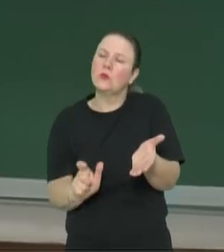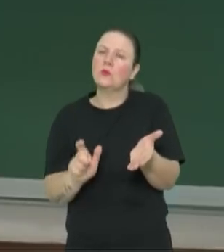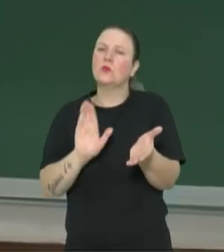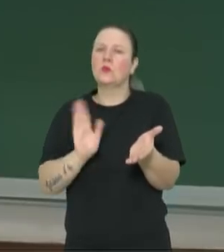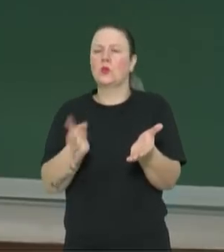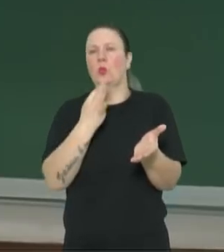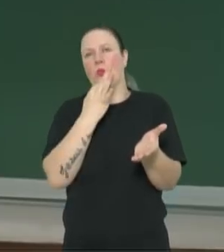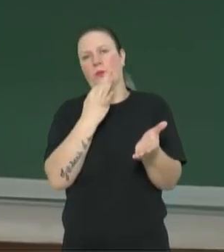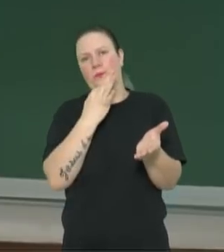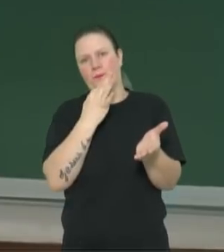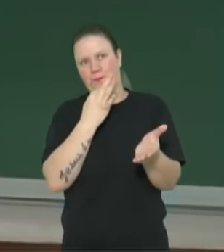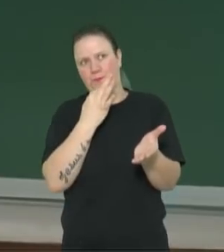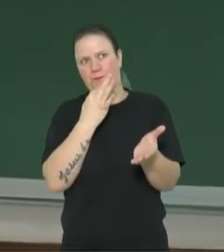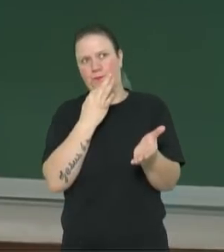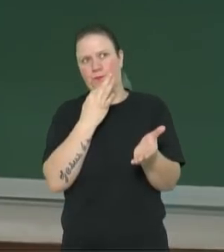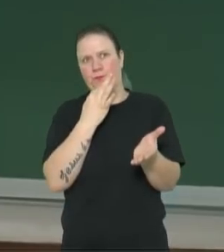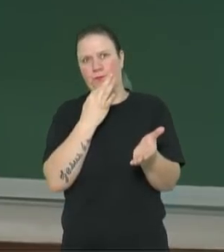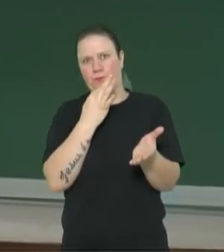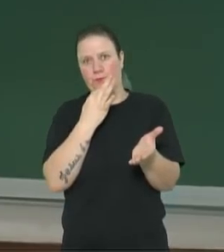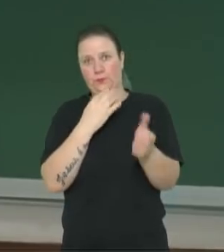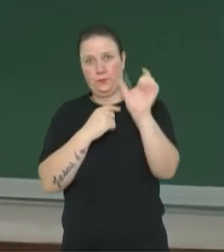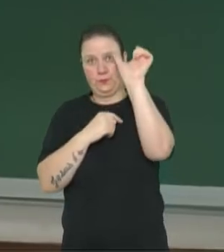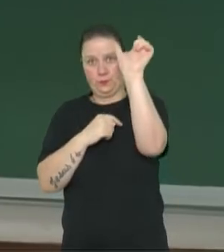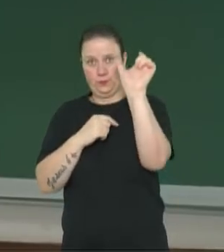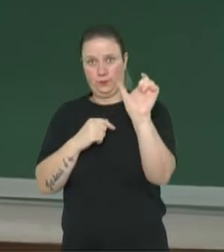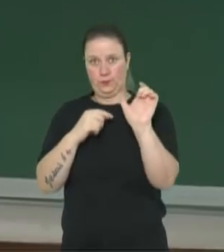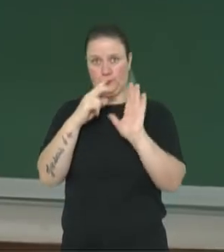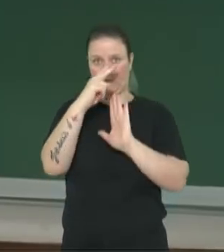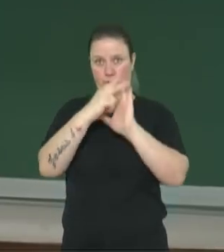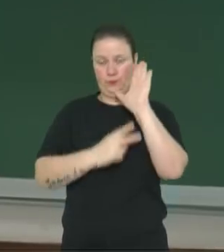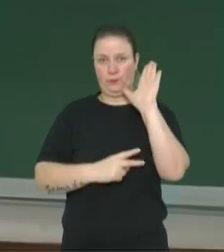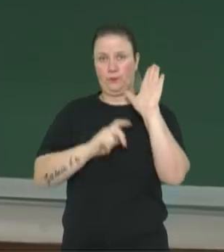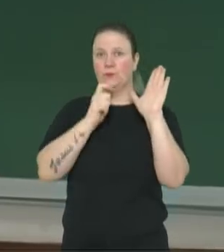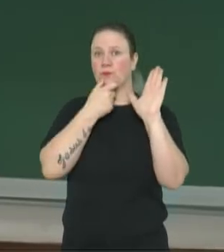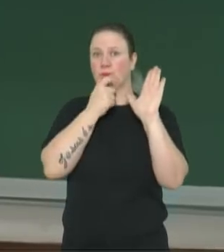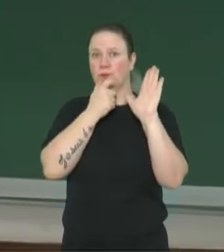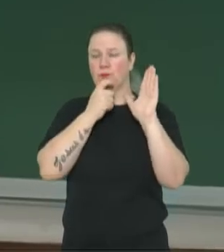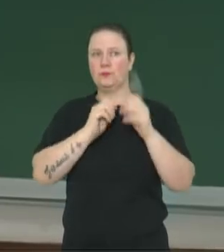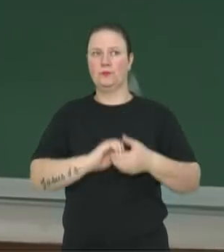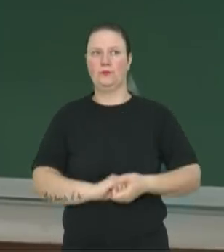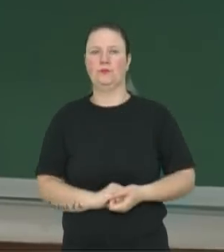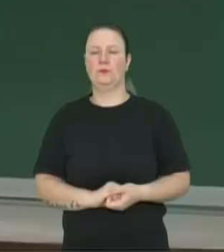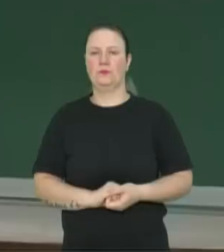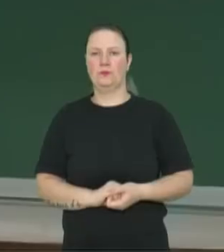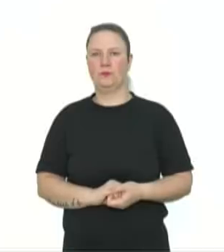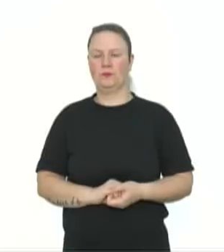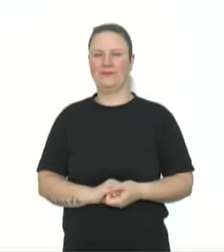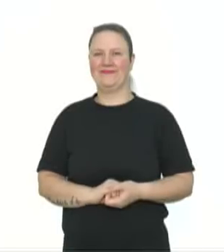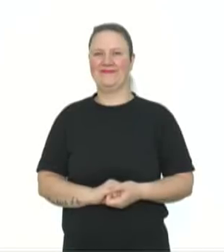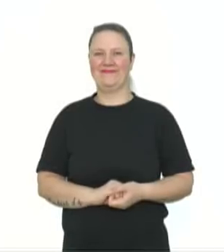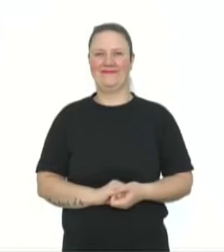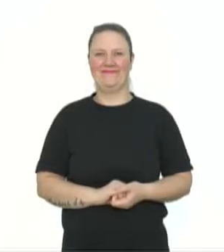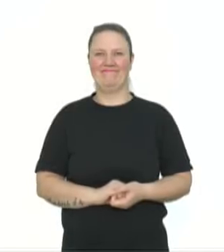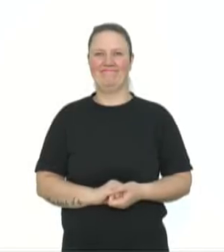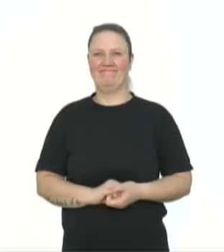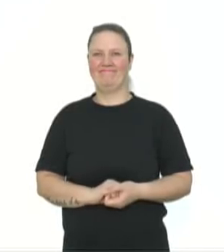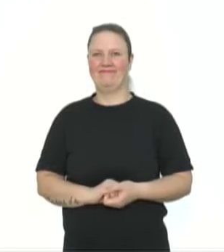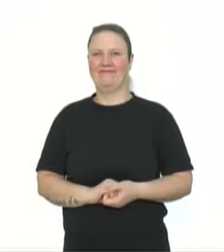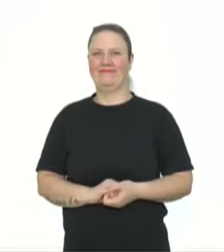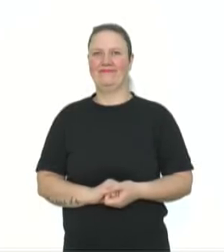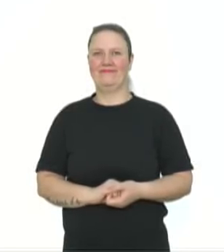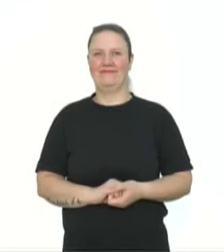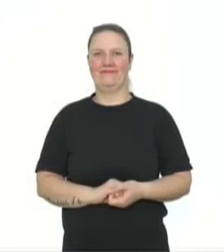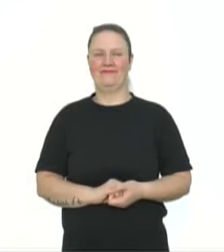conhecer. Então, quais são? Close, hot, leather, hard,